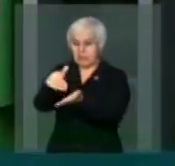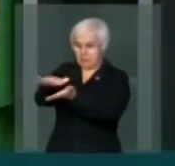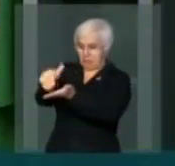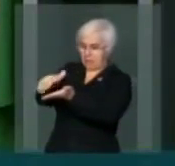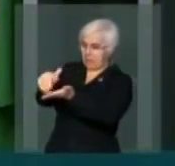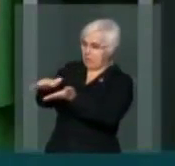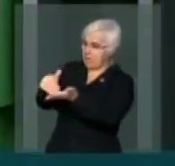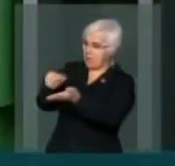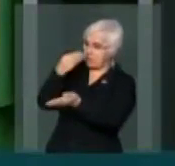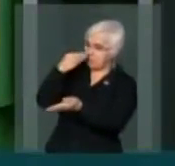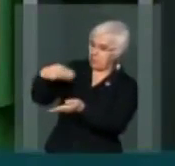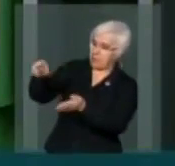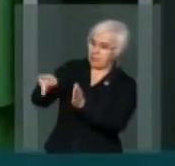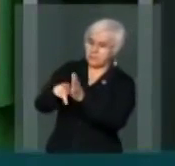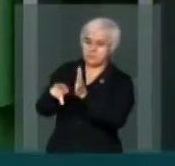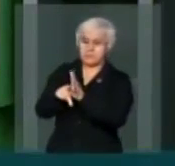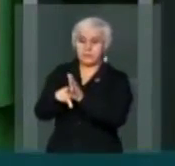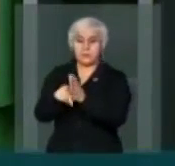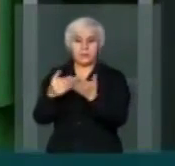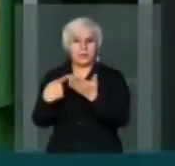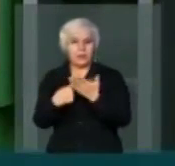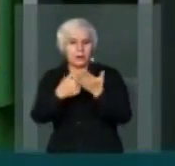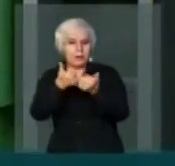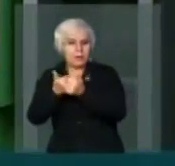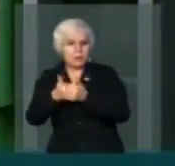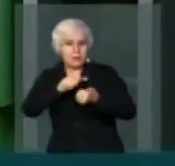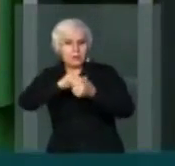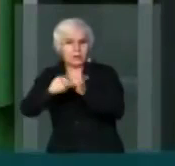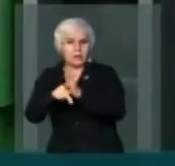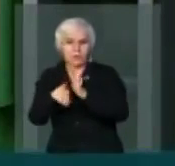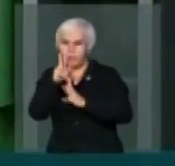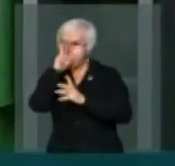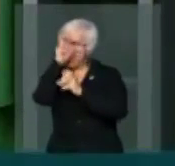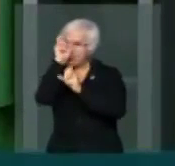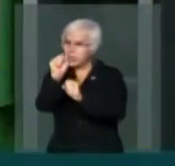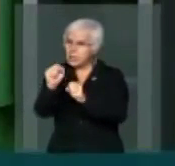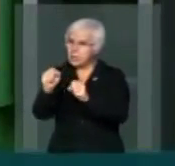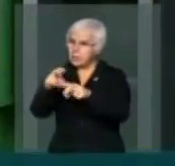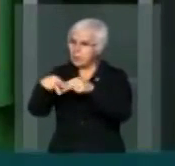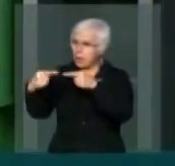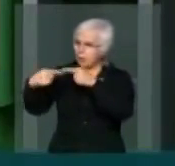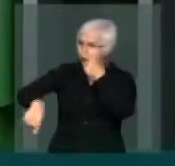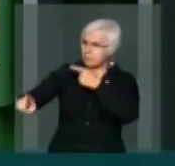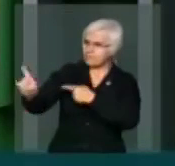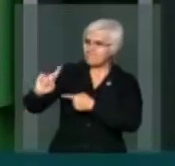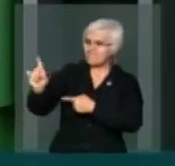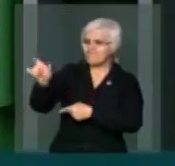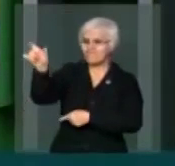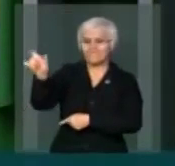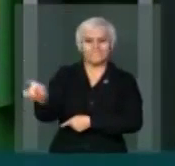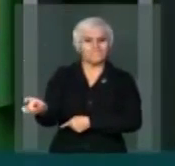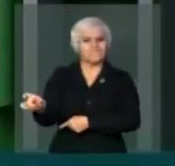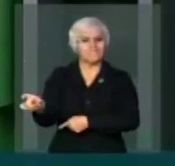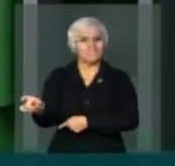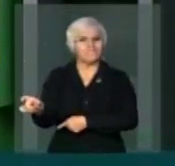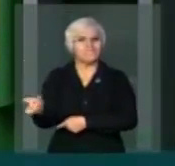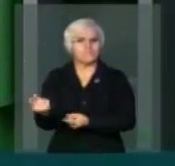regurgitados pelos esquemas de poder que não se identificam com eles por serem